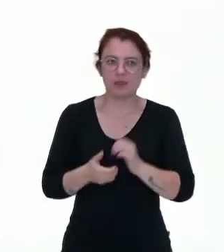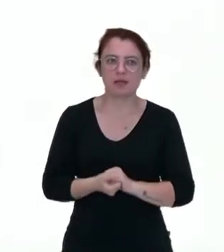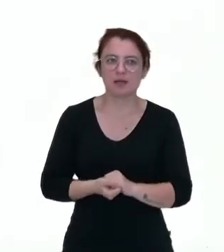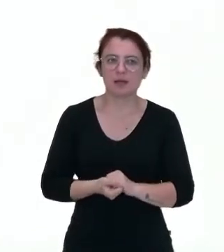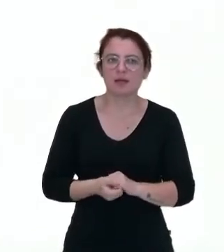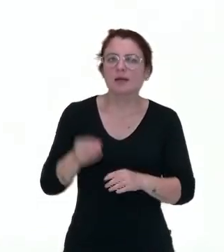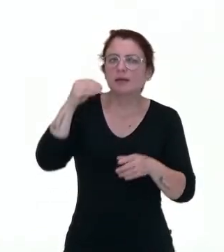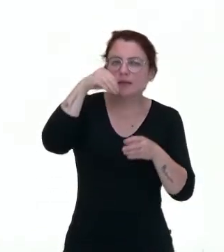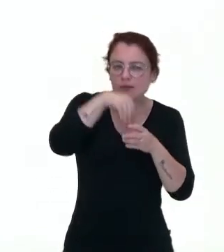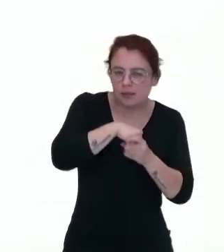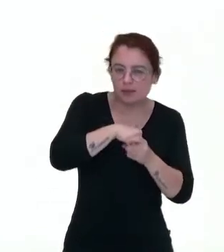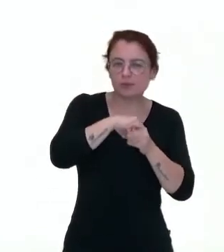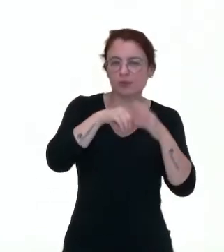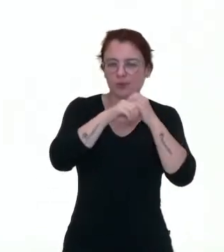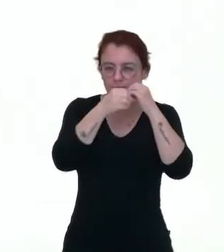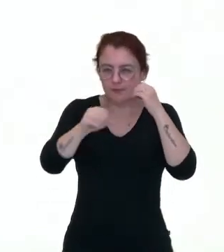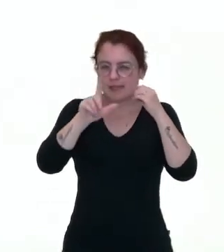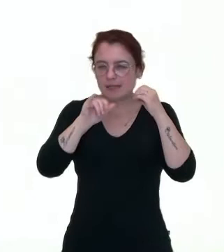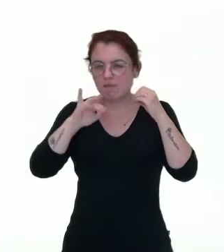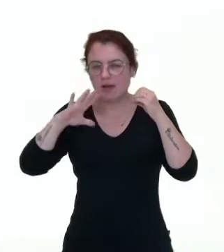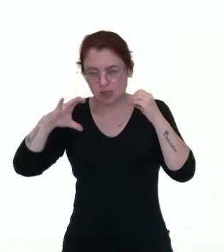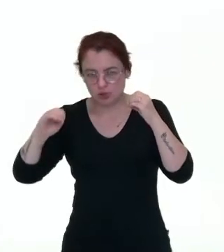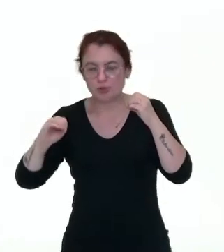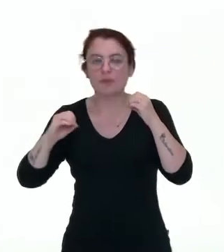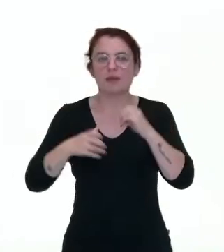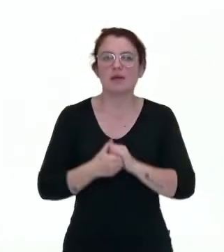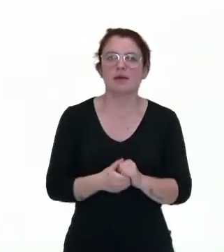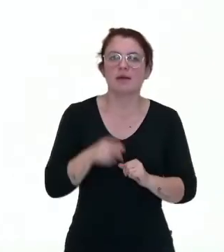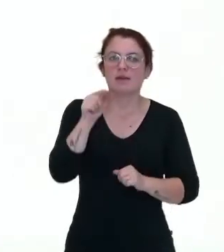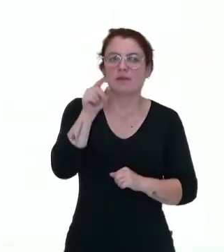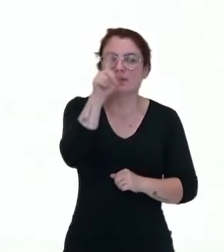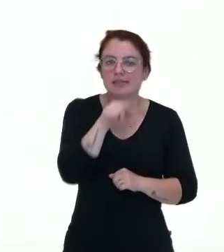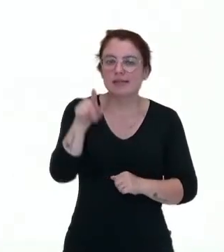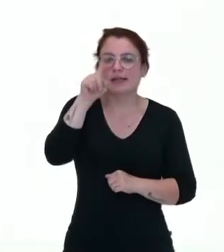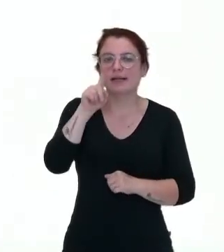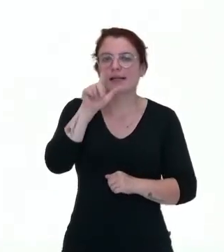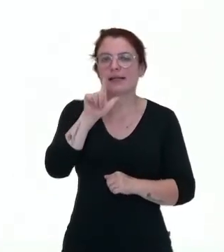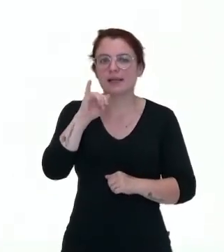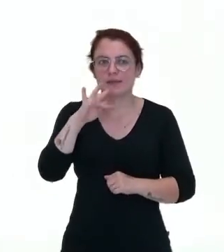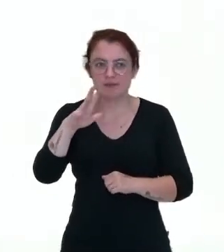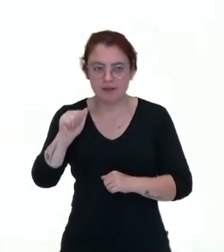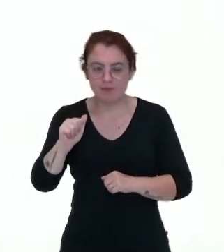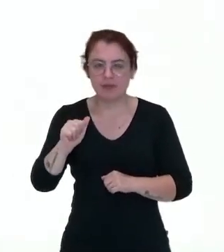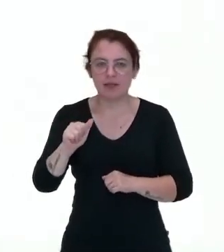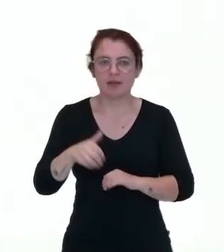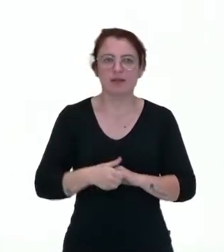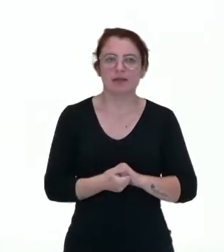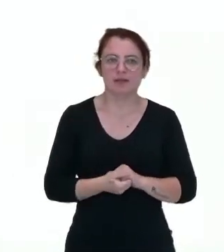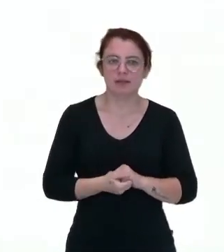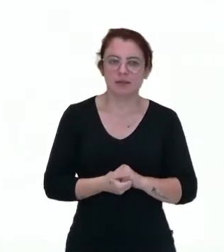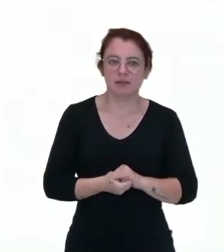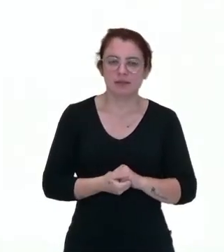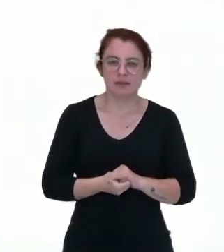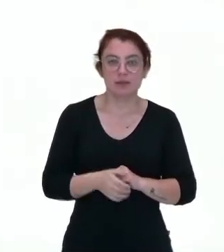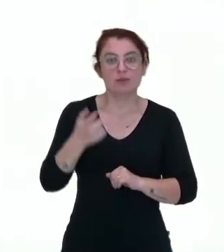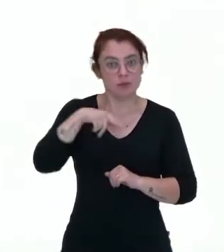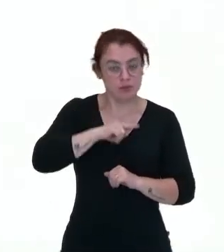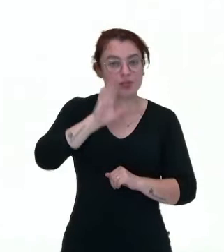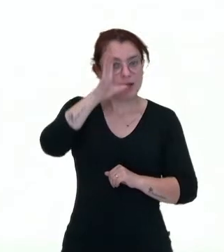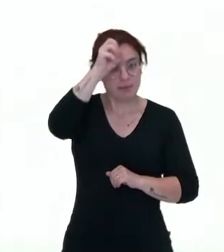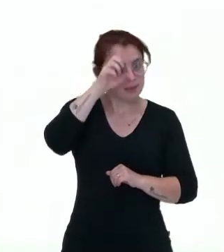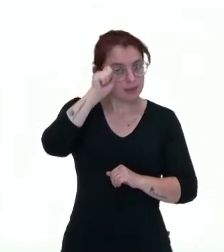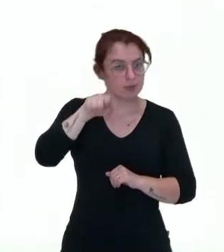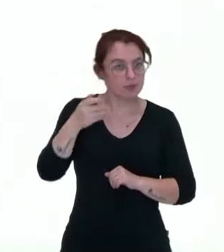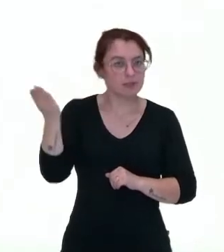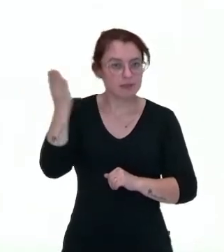No interior, então, dos vasos linfáticos, circula a linfa. Acabamos de aprender isso. O que é essa linfa?